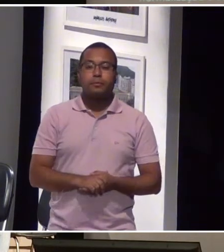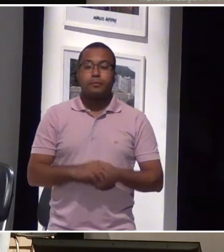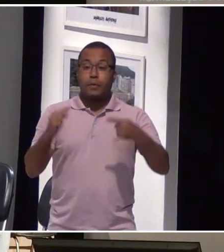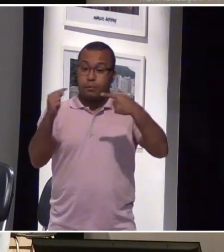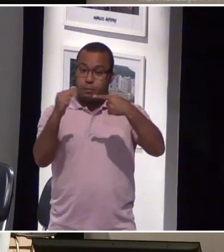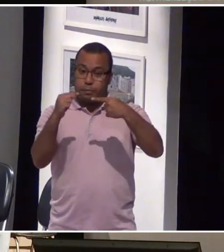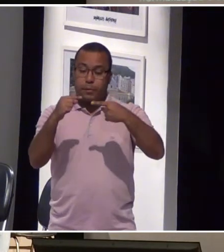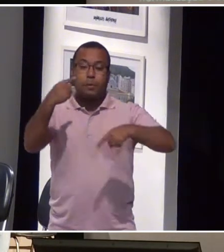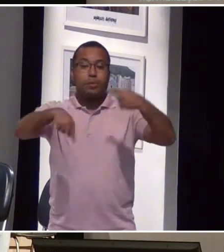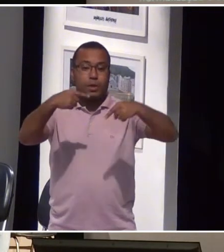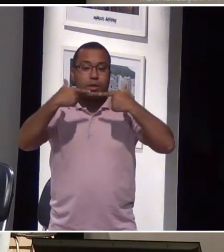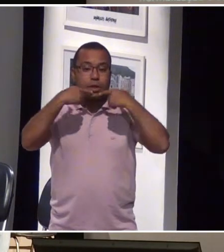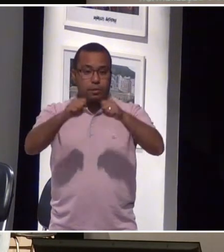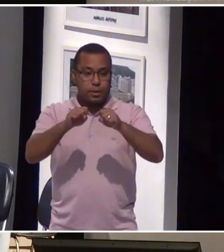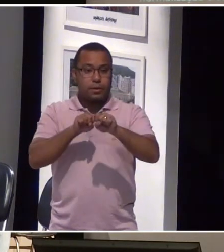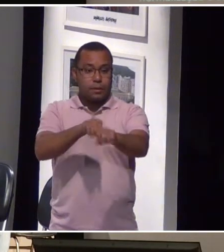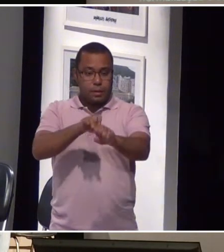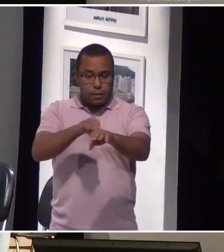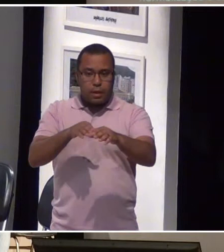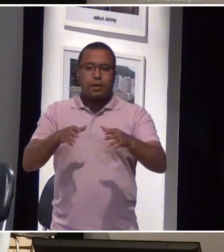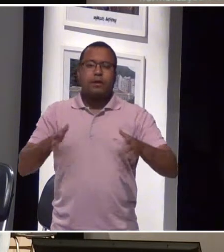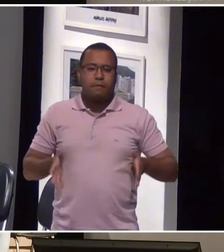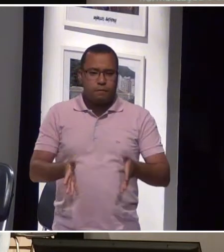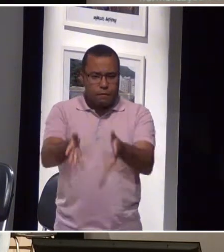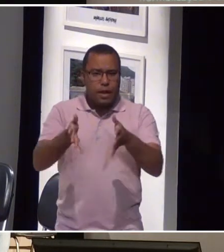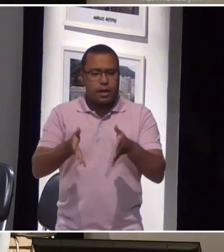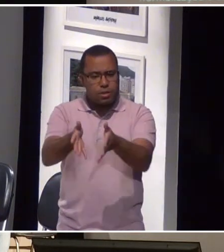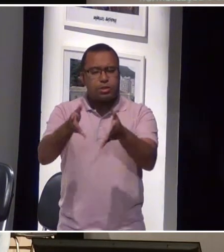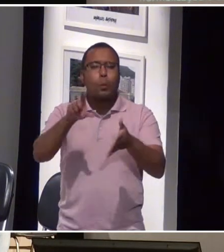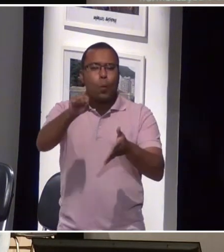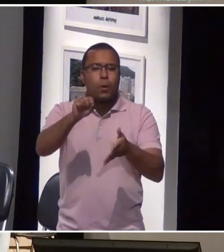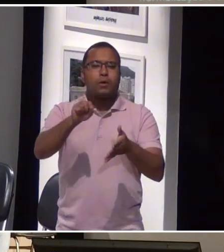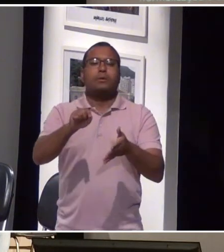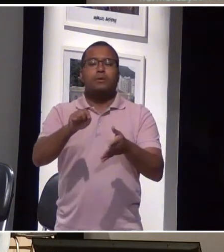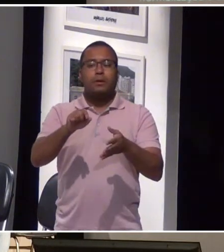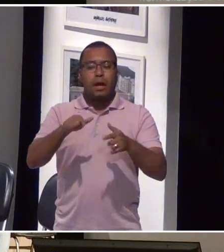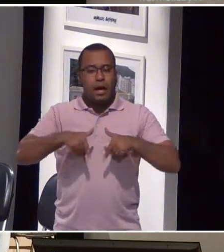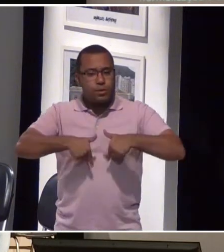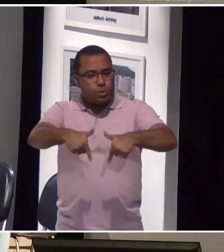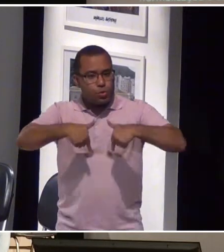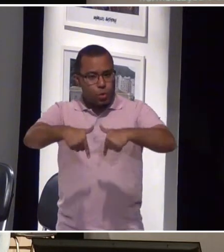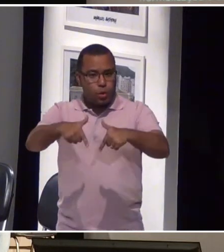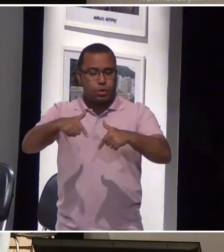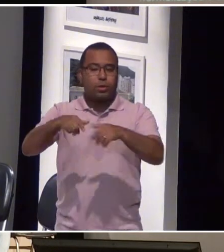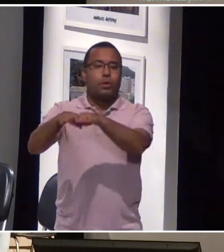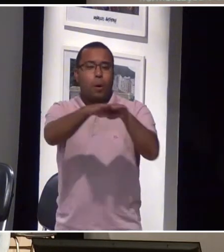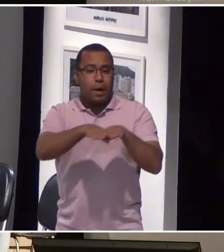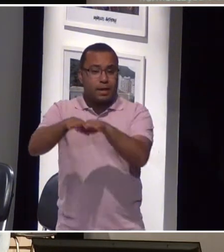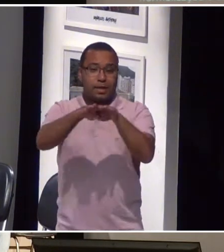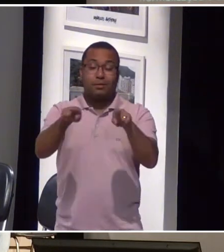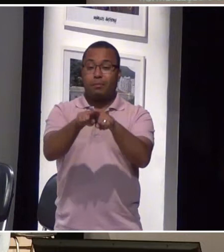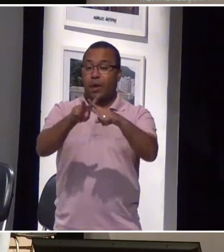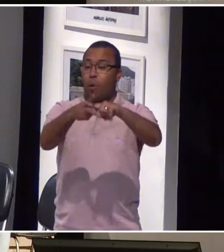Primeiro, as políticas linguísticas e educacionais, elas investem em ações, continuam investindo muito em ações de normalização e